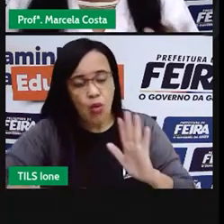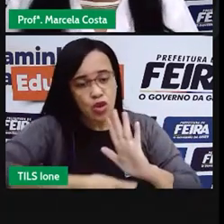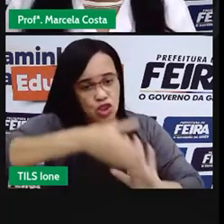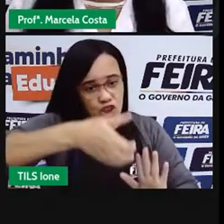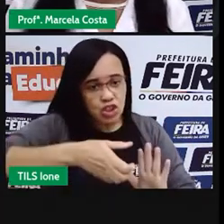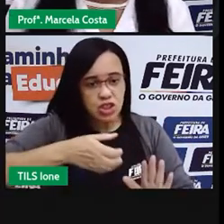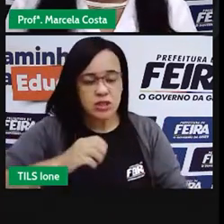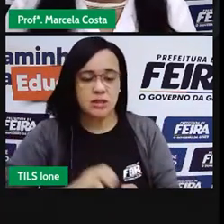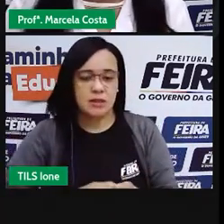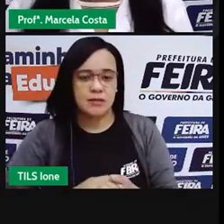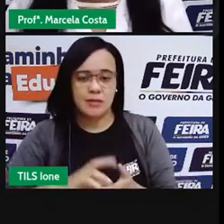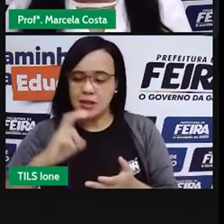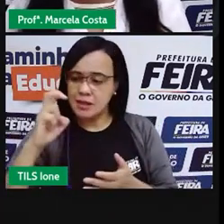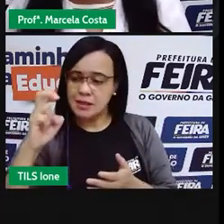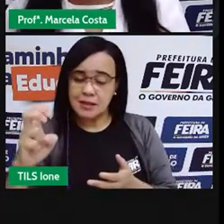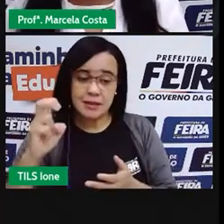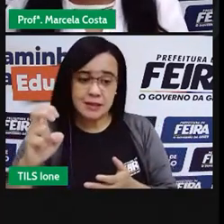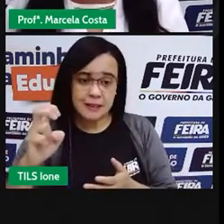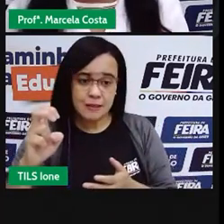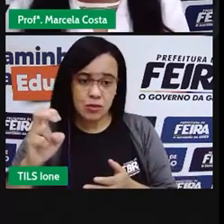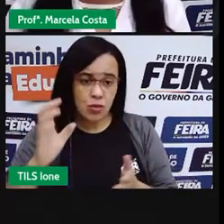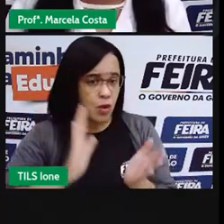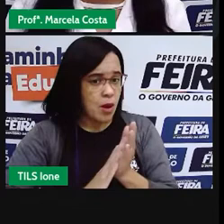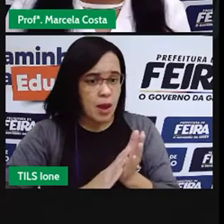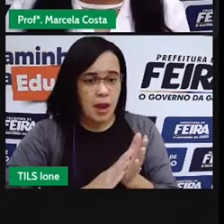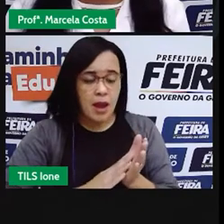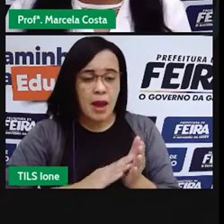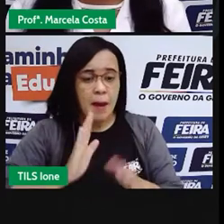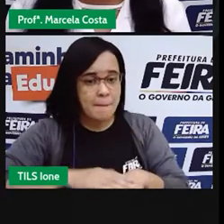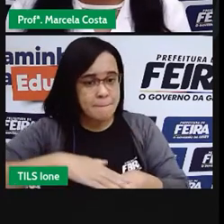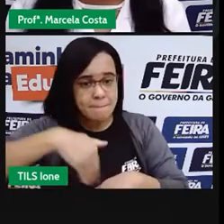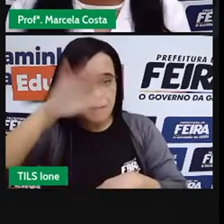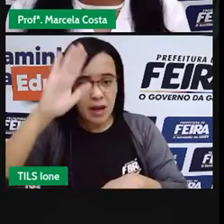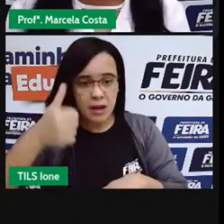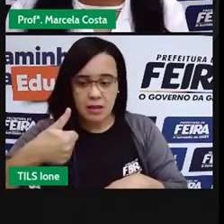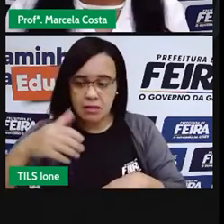Cinco é maior ou menor do que 10?